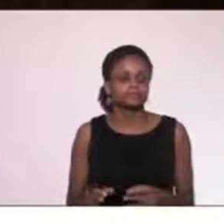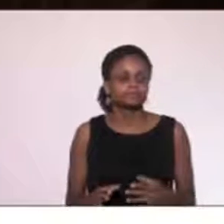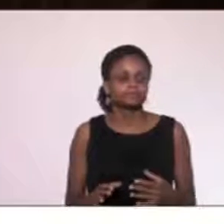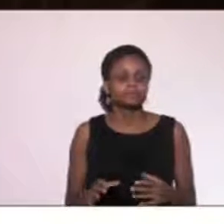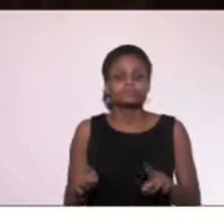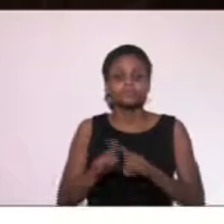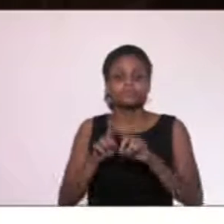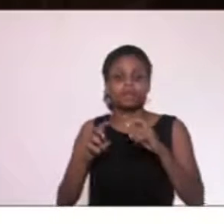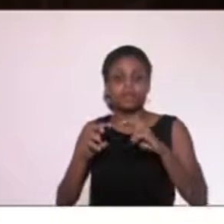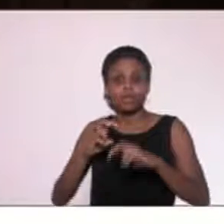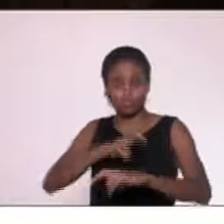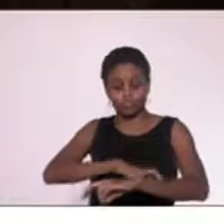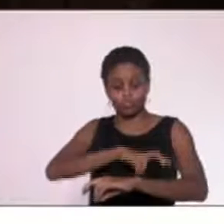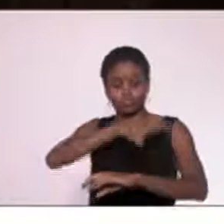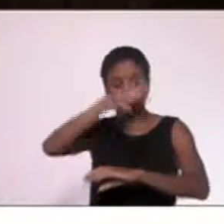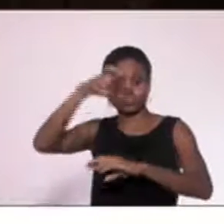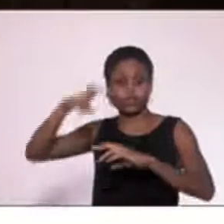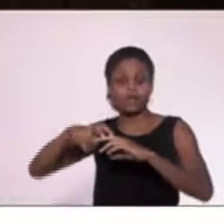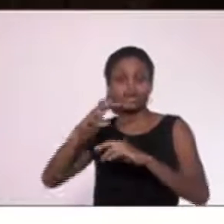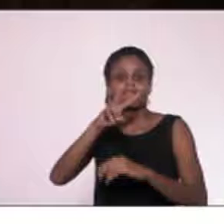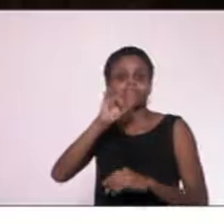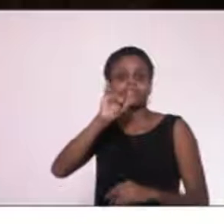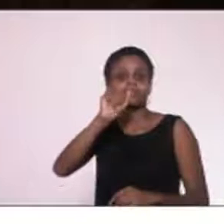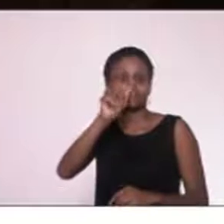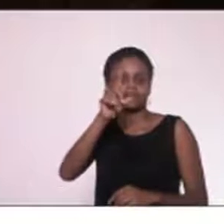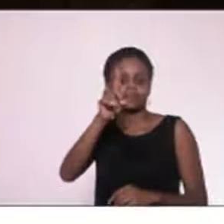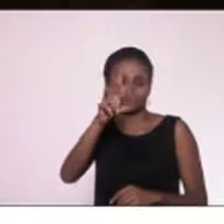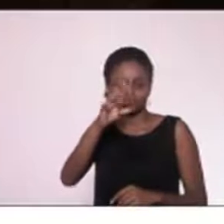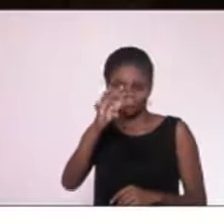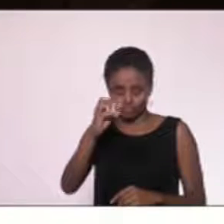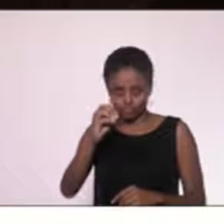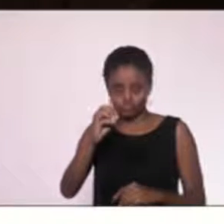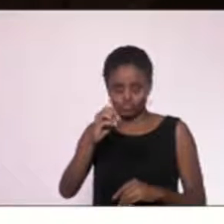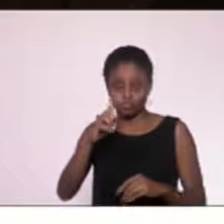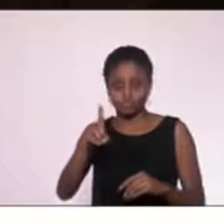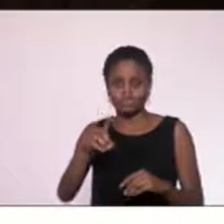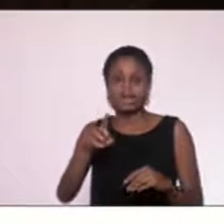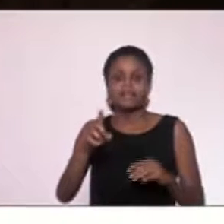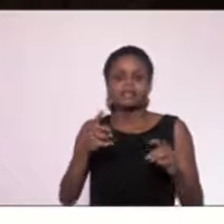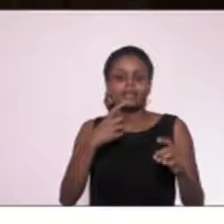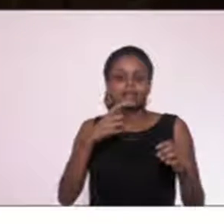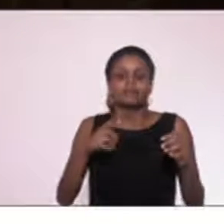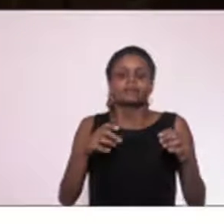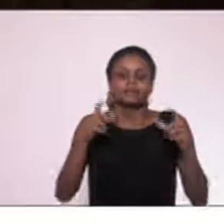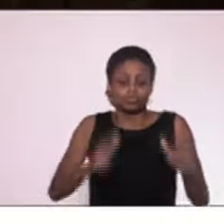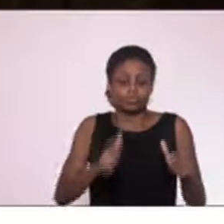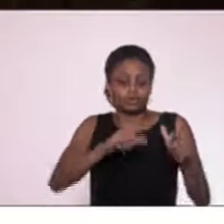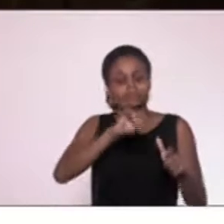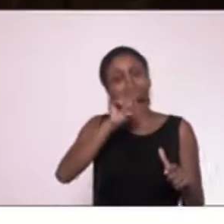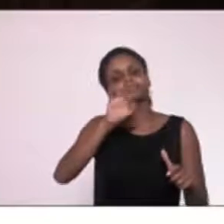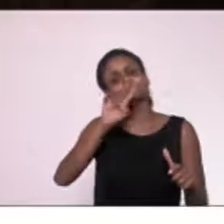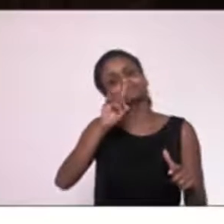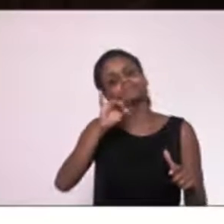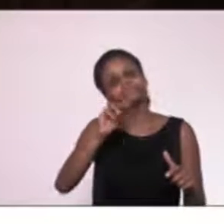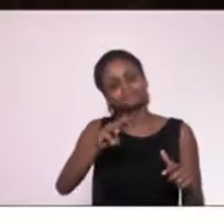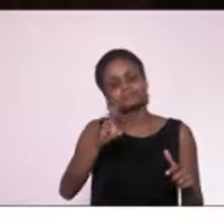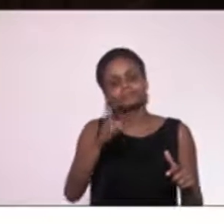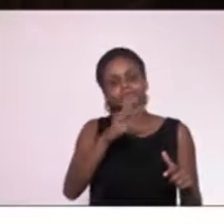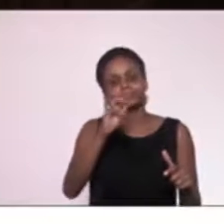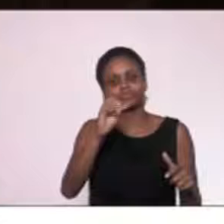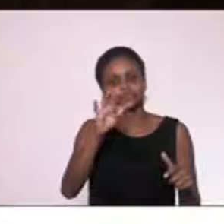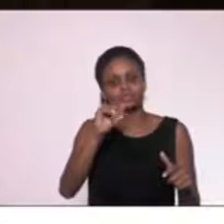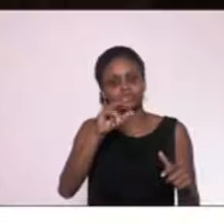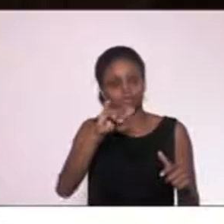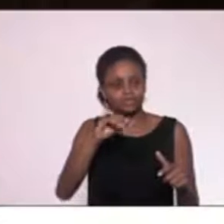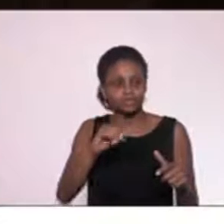viaduto Saint-Hilaire, que é o viaduto que atravessa a rua Jardim Botânico, por baixo, ele